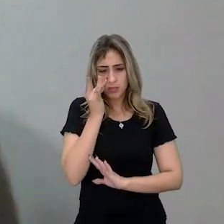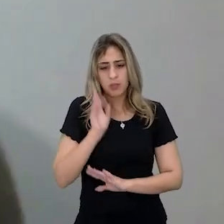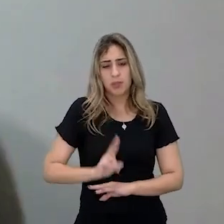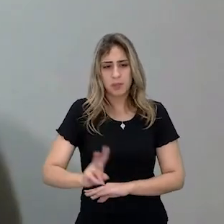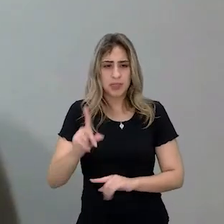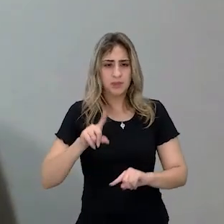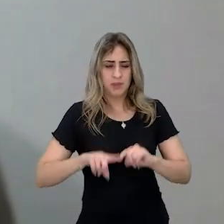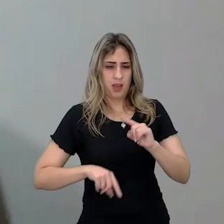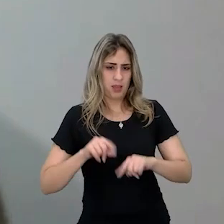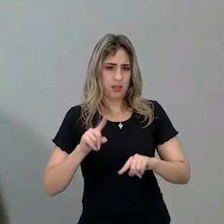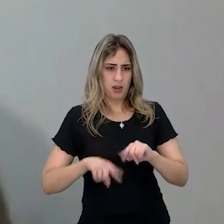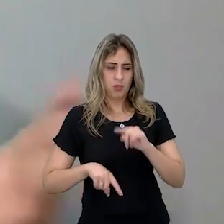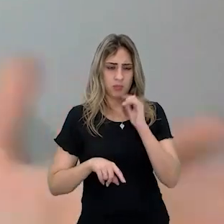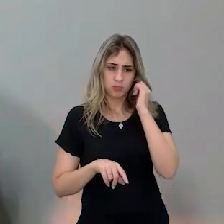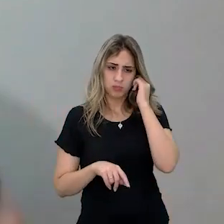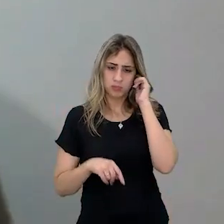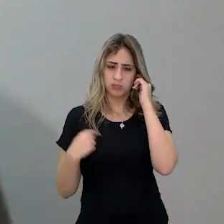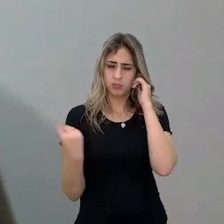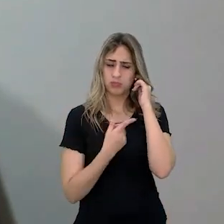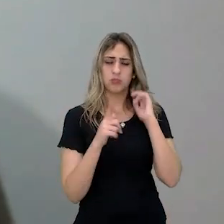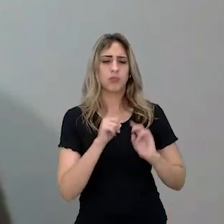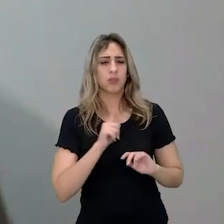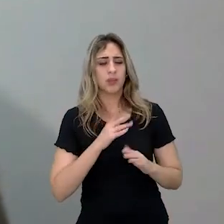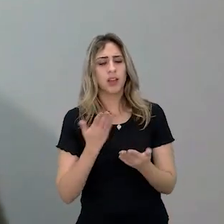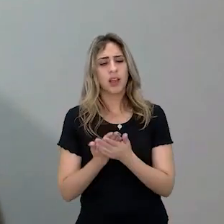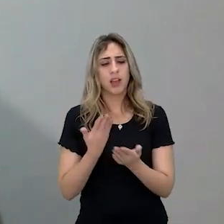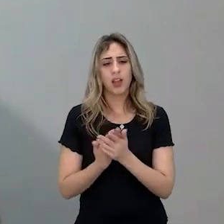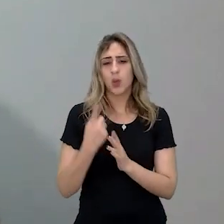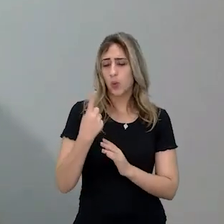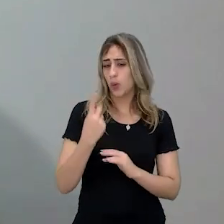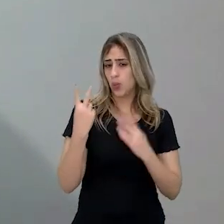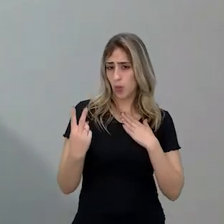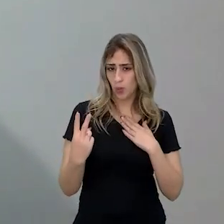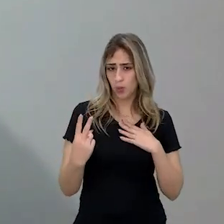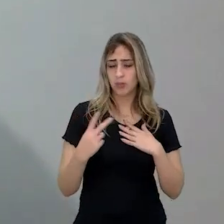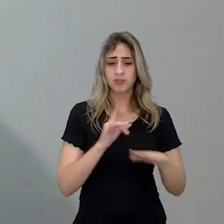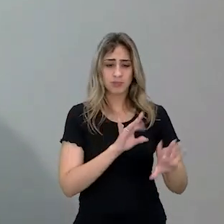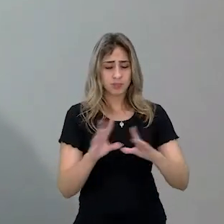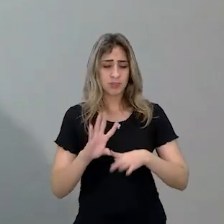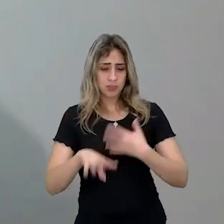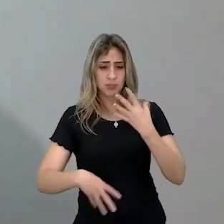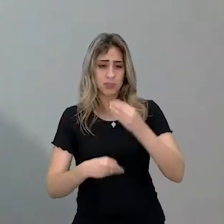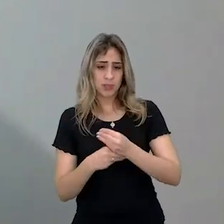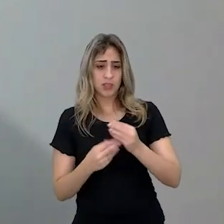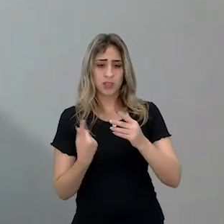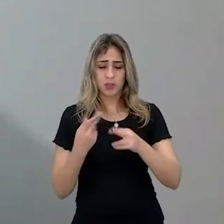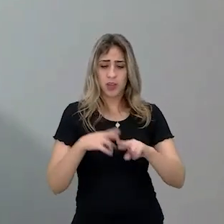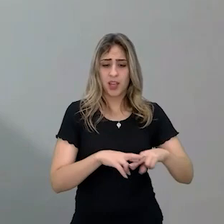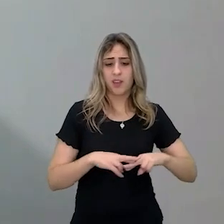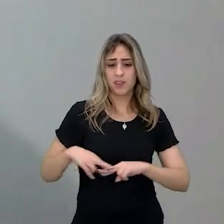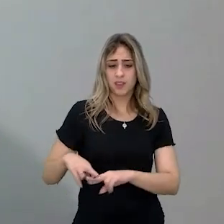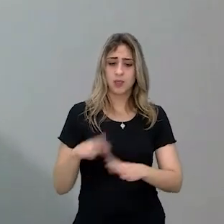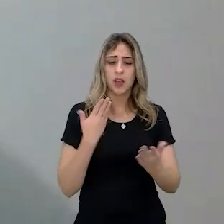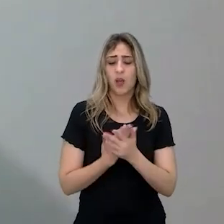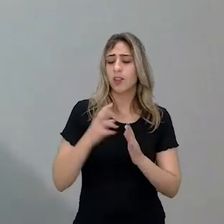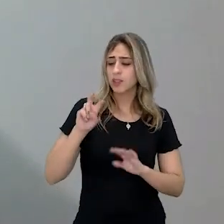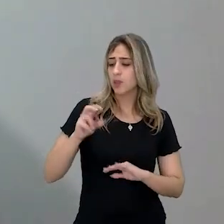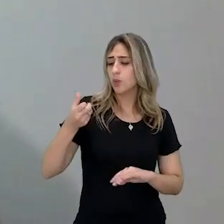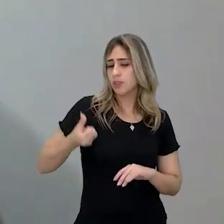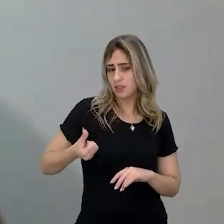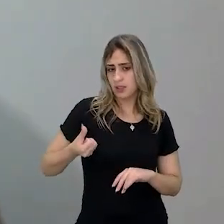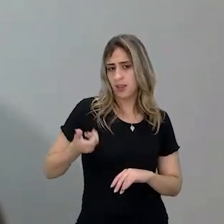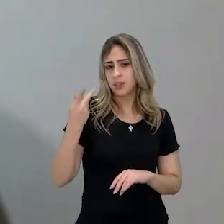mesmo material, né? Então, nós temos aqui as aulas 1 e 2, mas também cabe dar uma revisada nas aulas 5 e